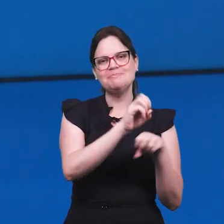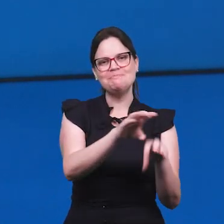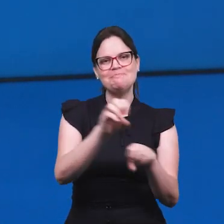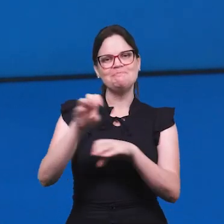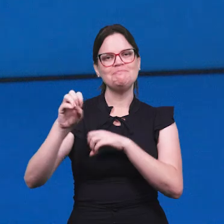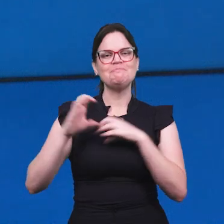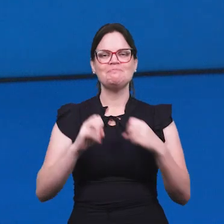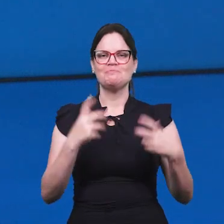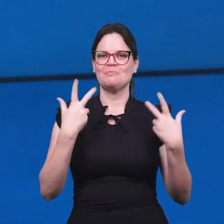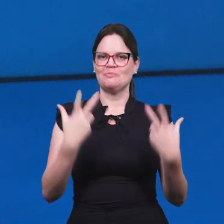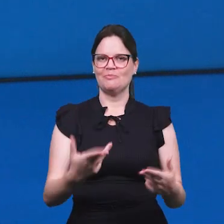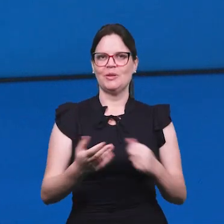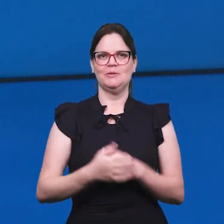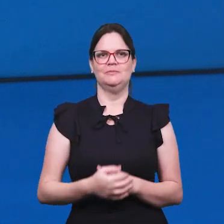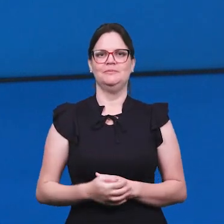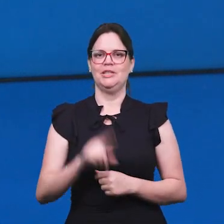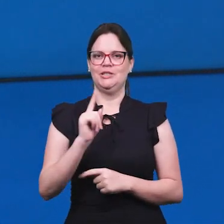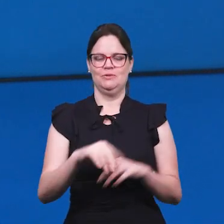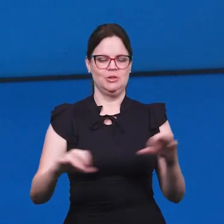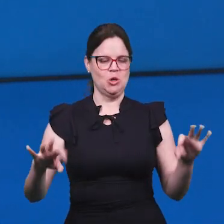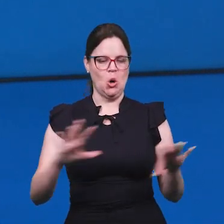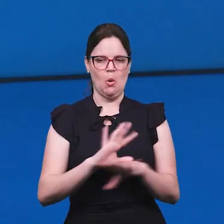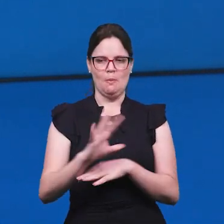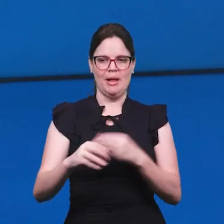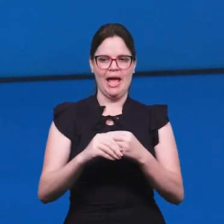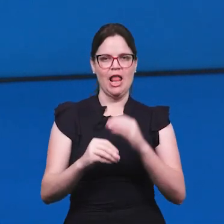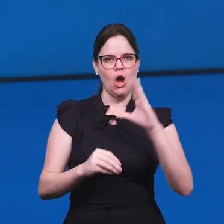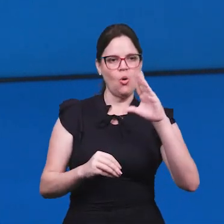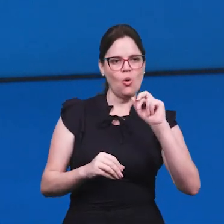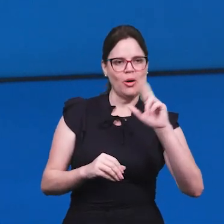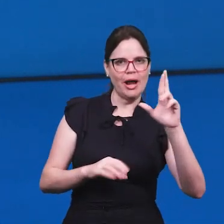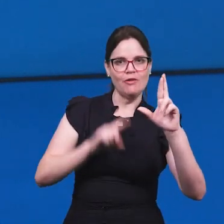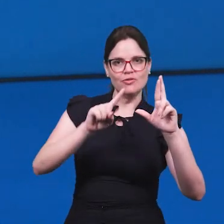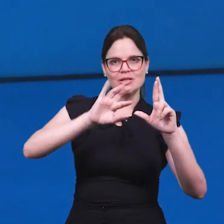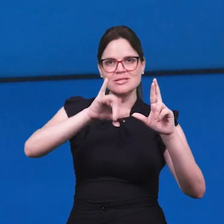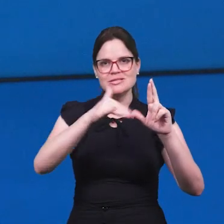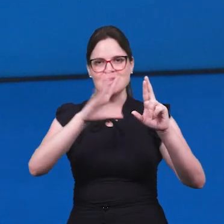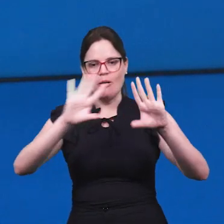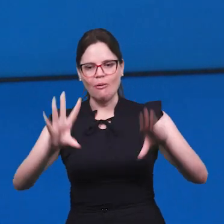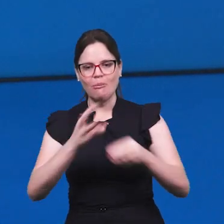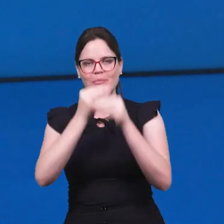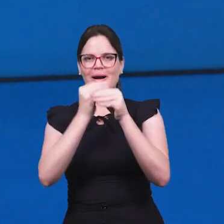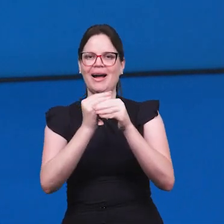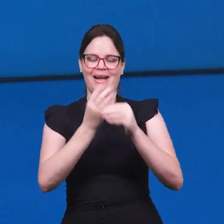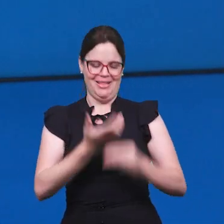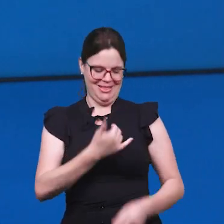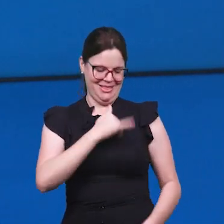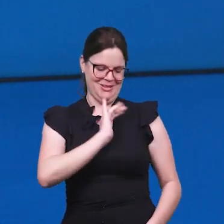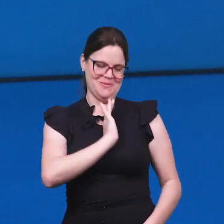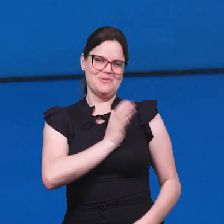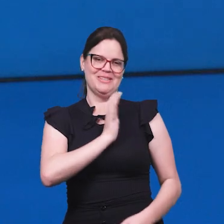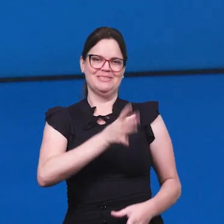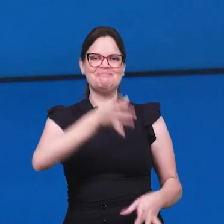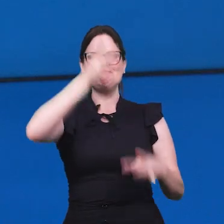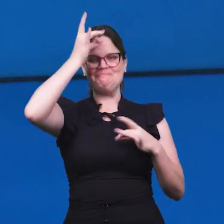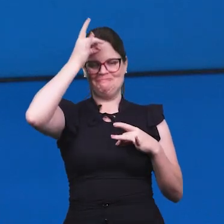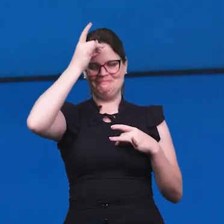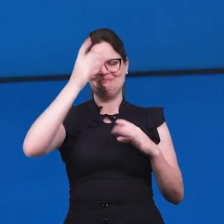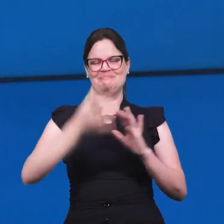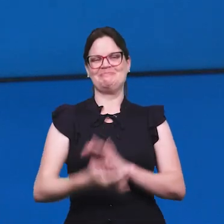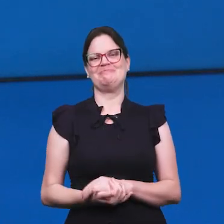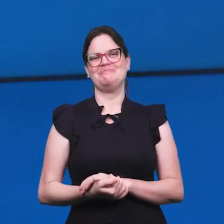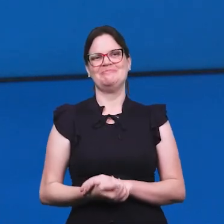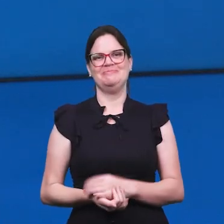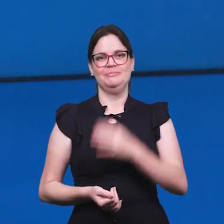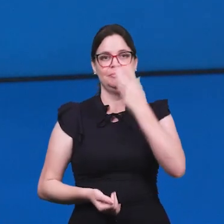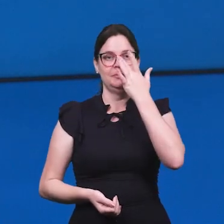que você completa a palavra, mostrando que o lugar de guardar a palavra de Deus é realmente nesse coraçãozinho, né? Que